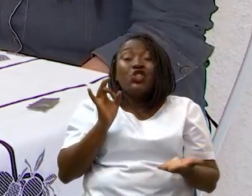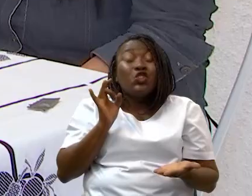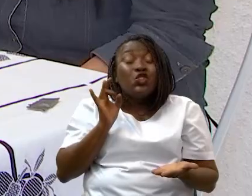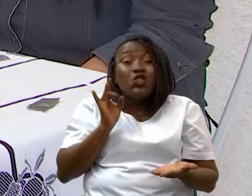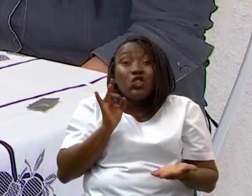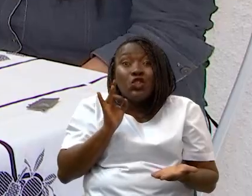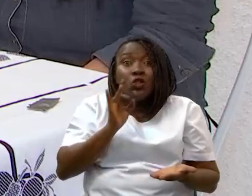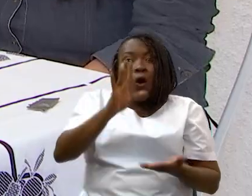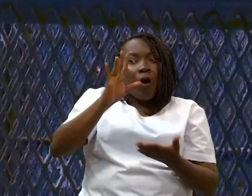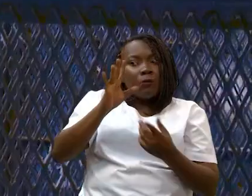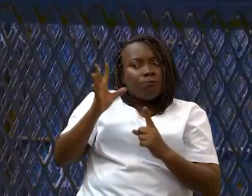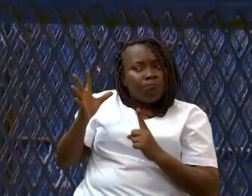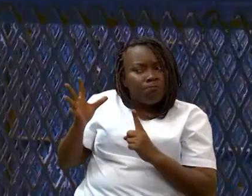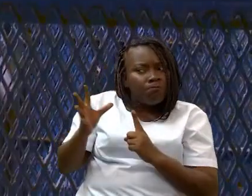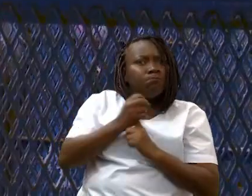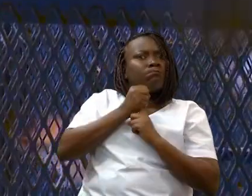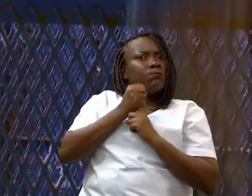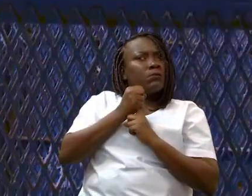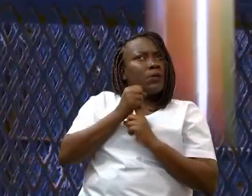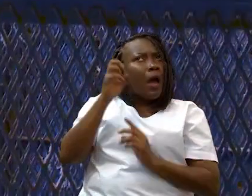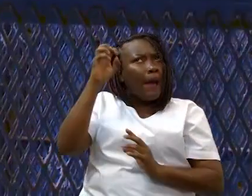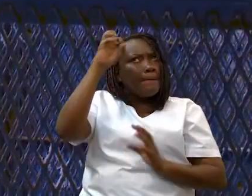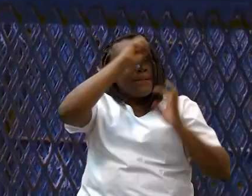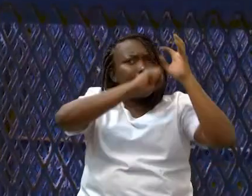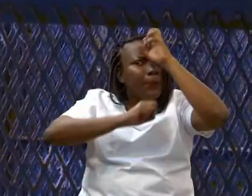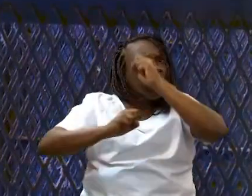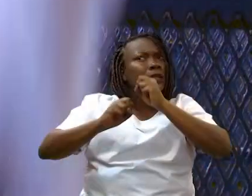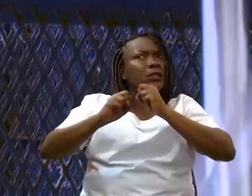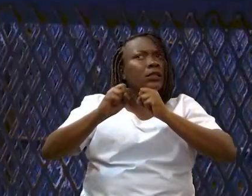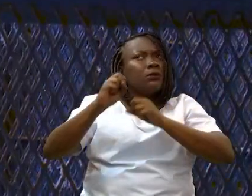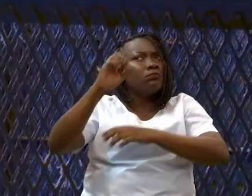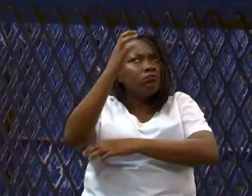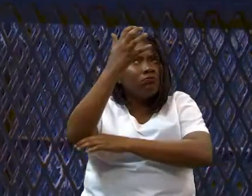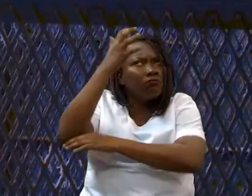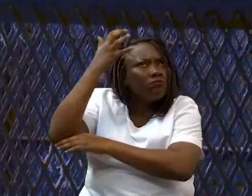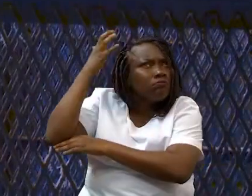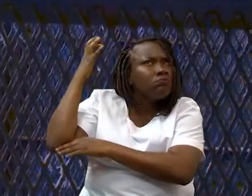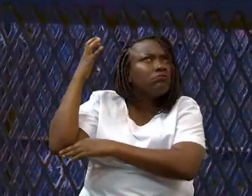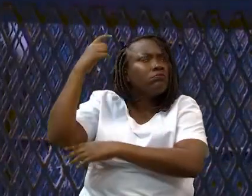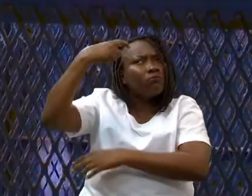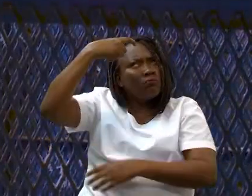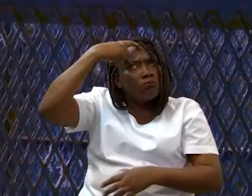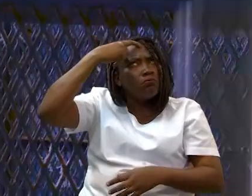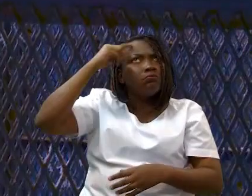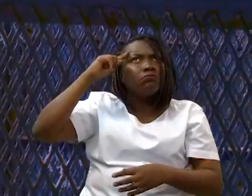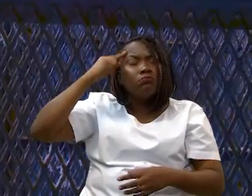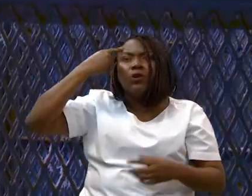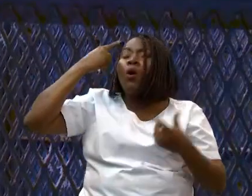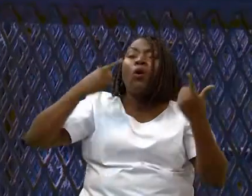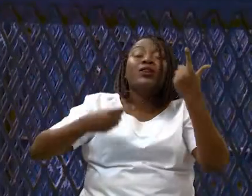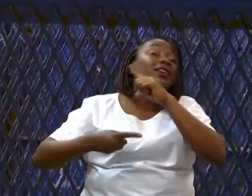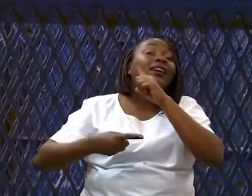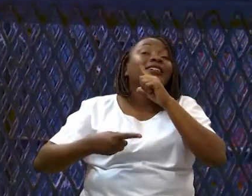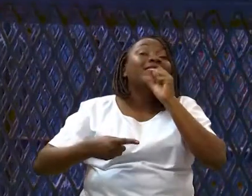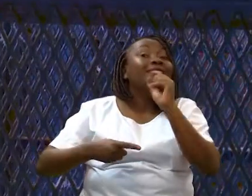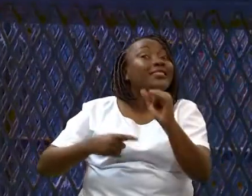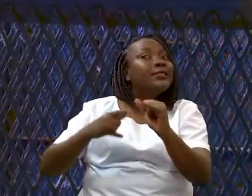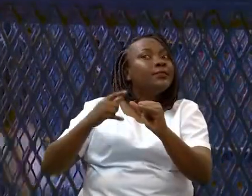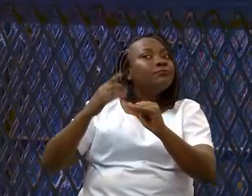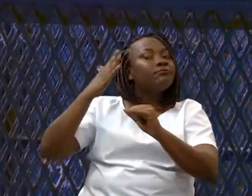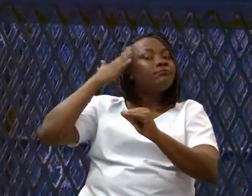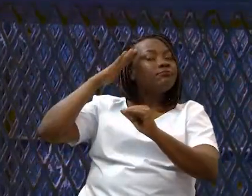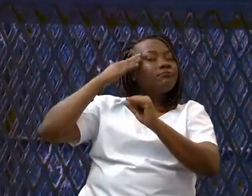se consegue mesmo dominar, ter essa educação ambiental, essa consciência ambiental, se